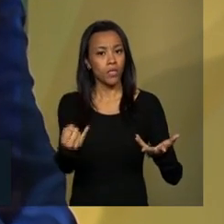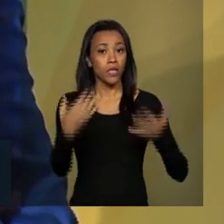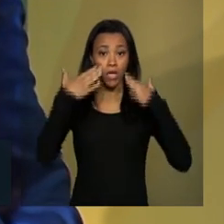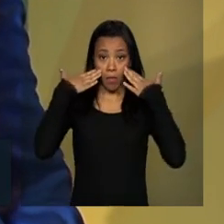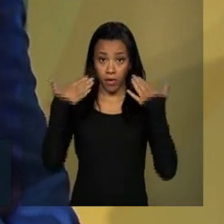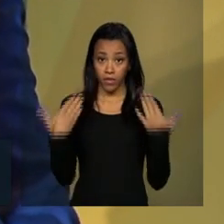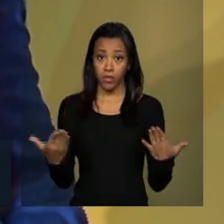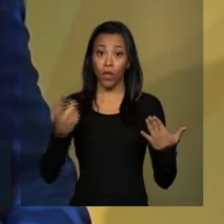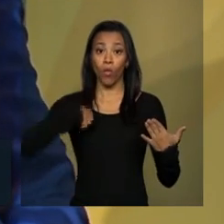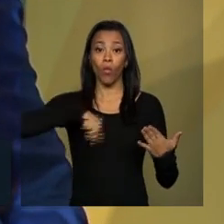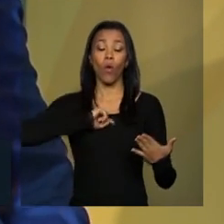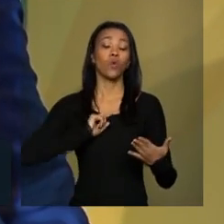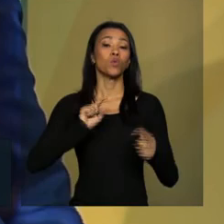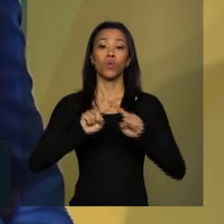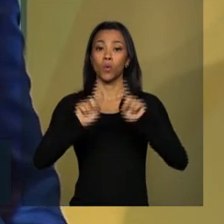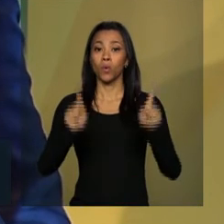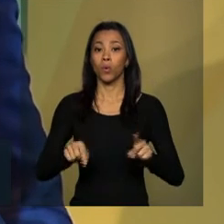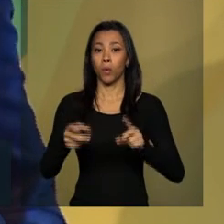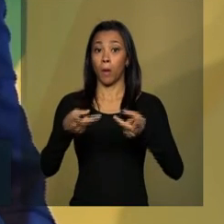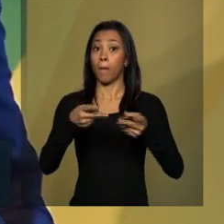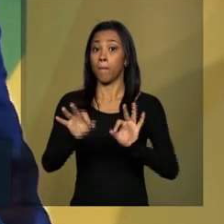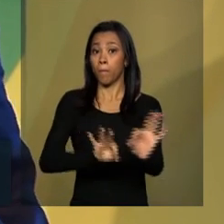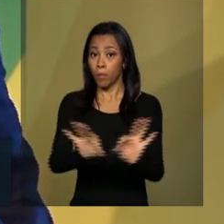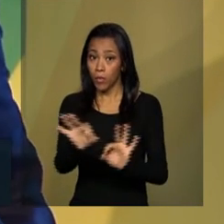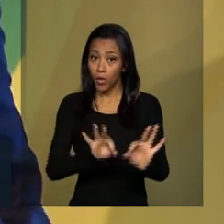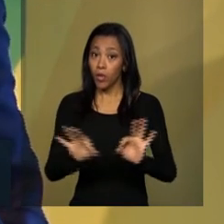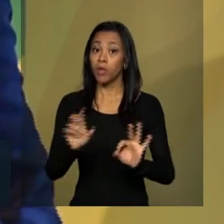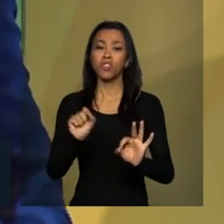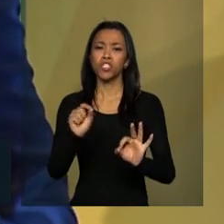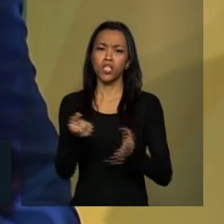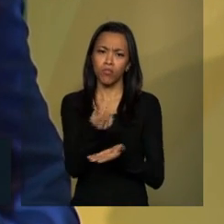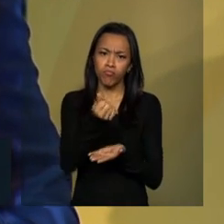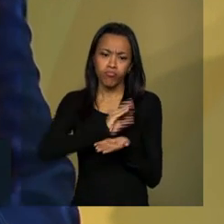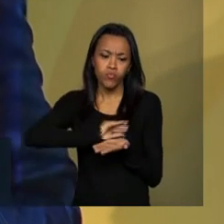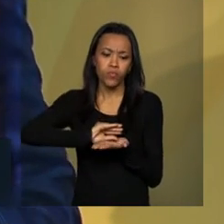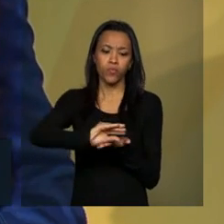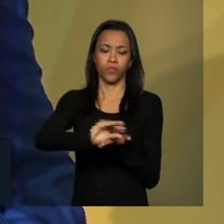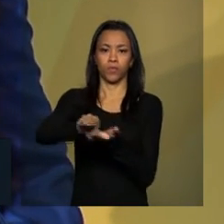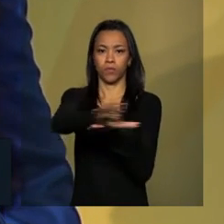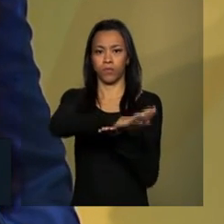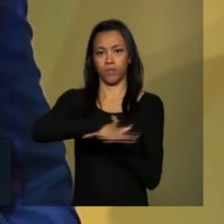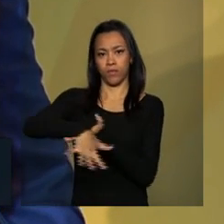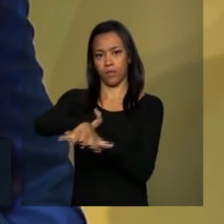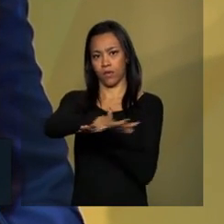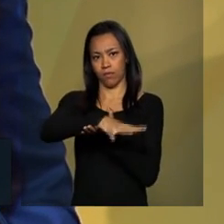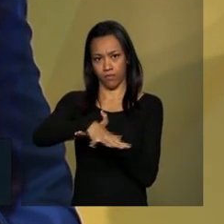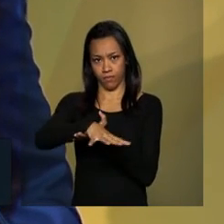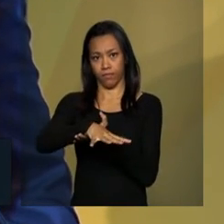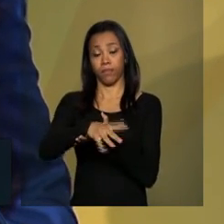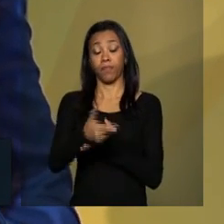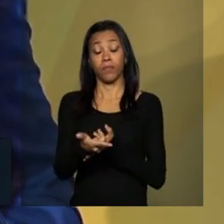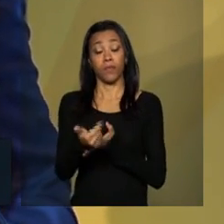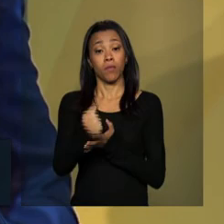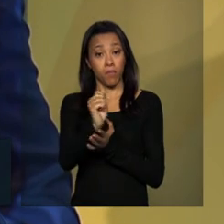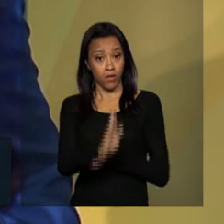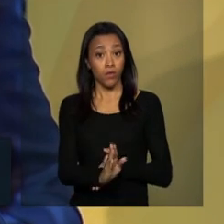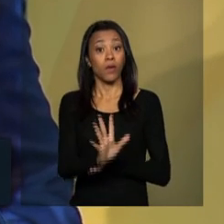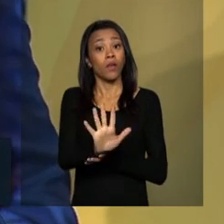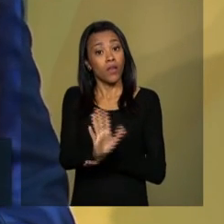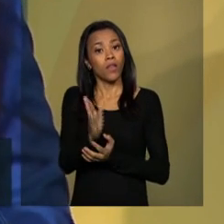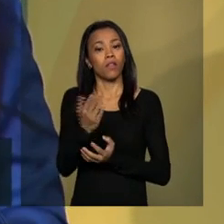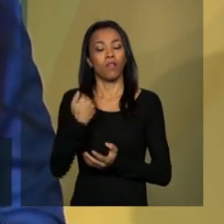de investimento ao público americano, público de investidores, e as oportunidades que nós